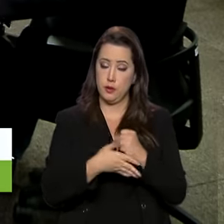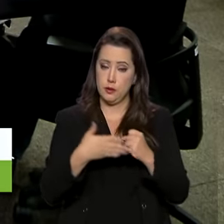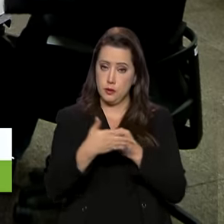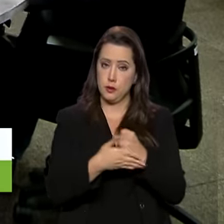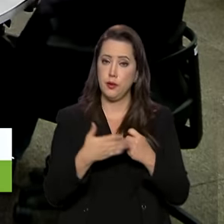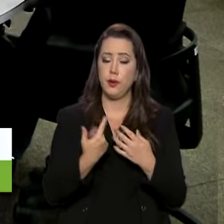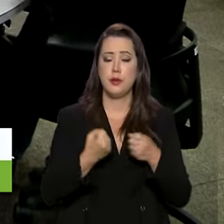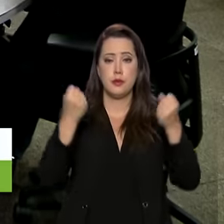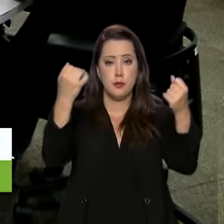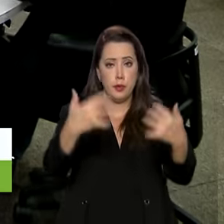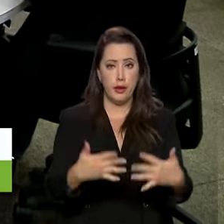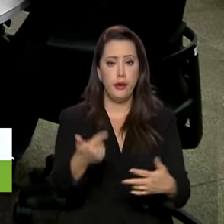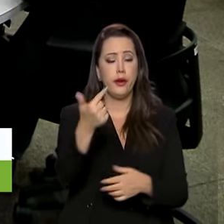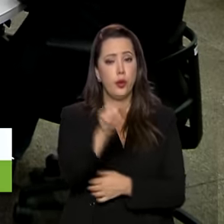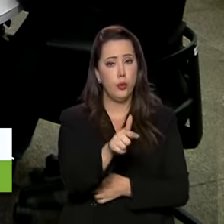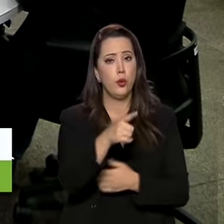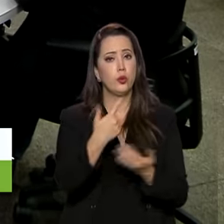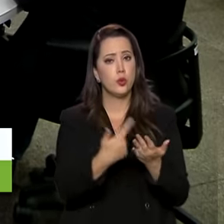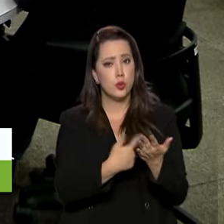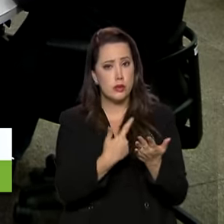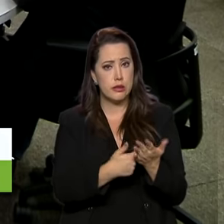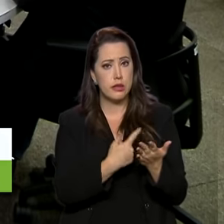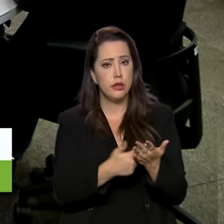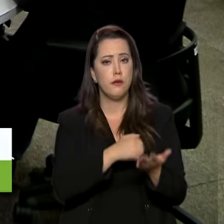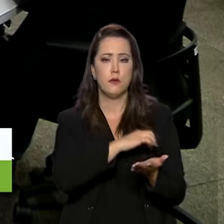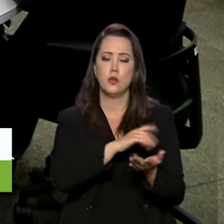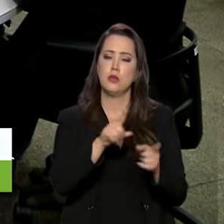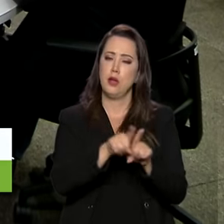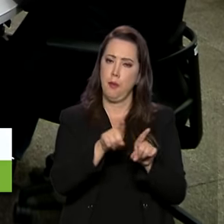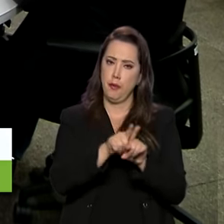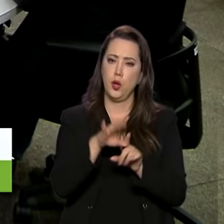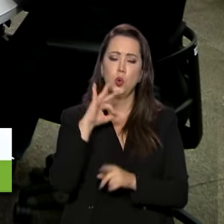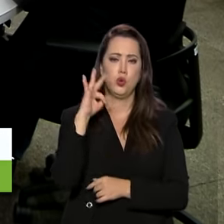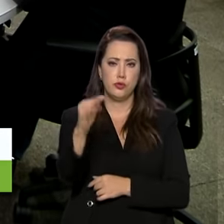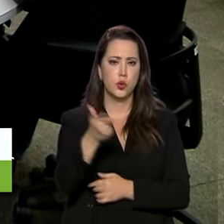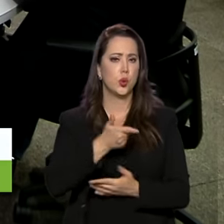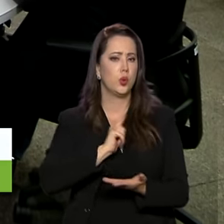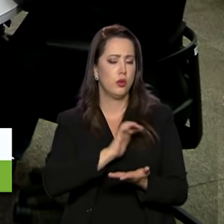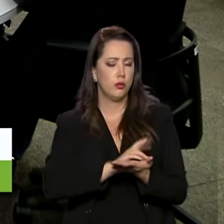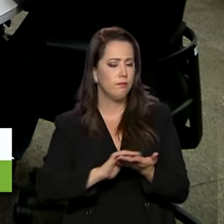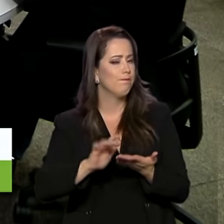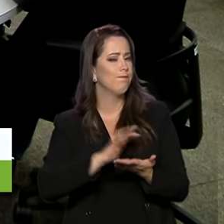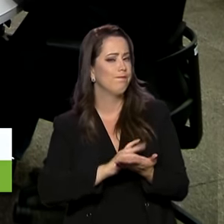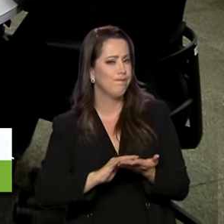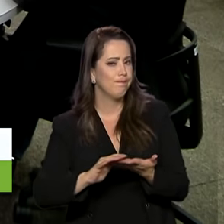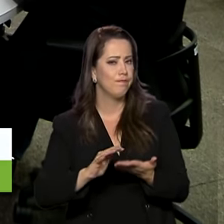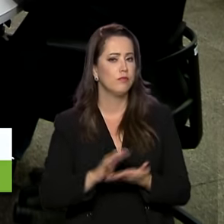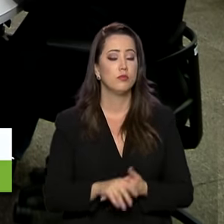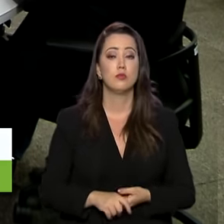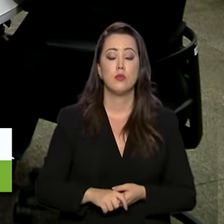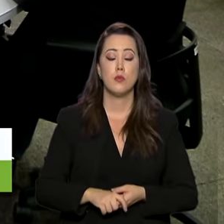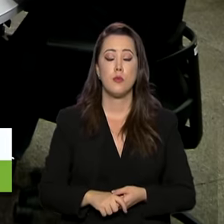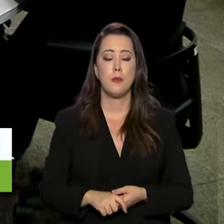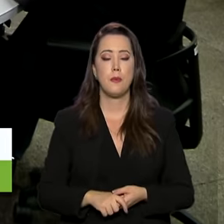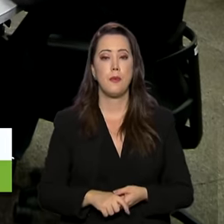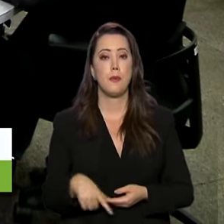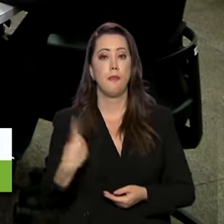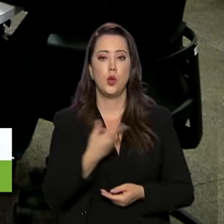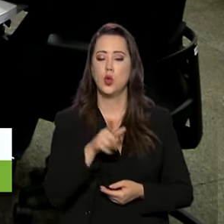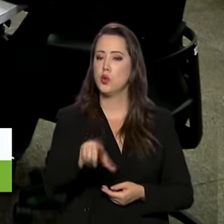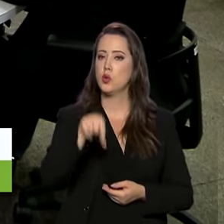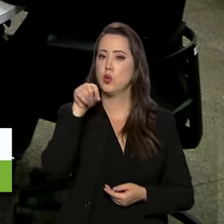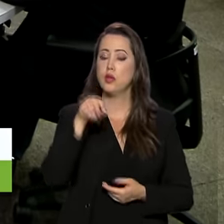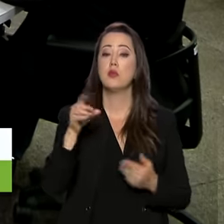Saúde em conta que o outras publicações da Pata também serão traduzidas para o Braille tomamos a decisão